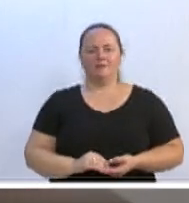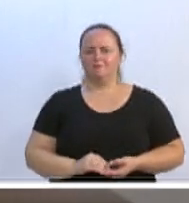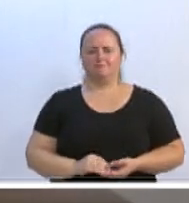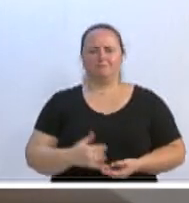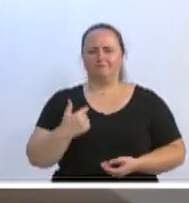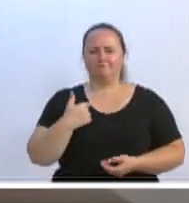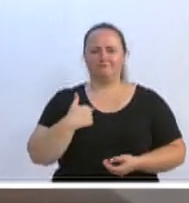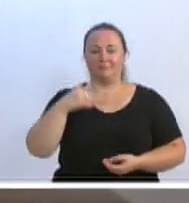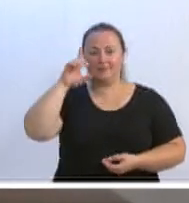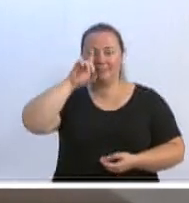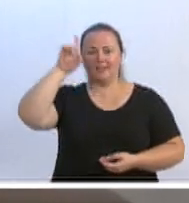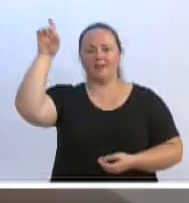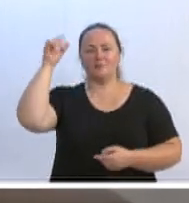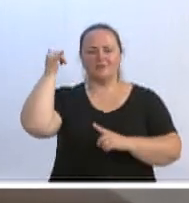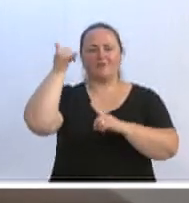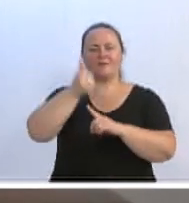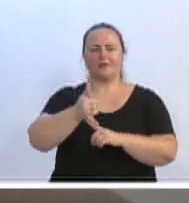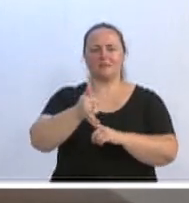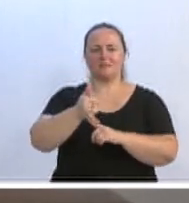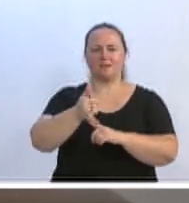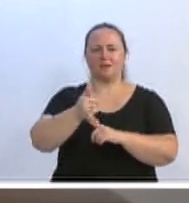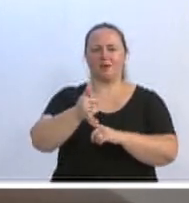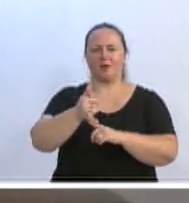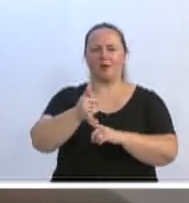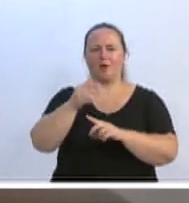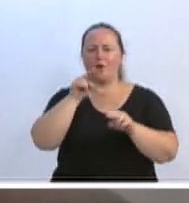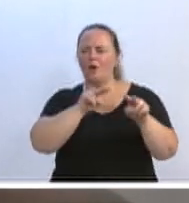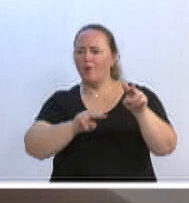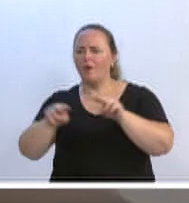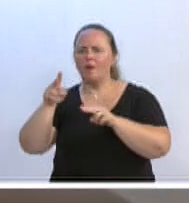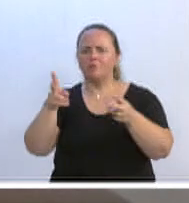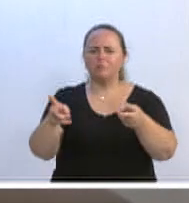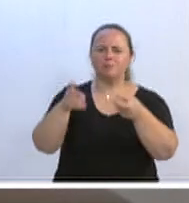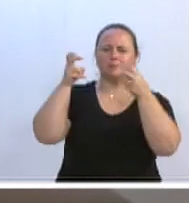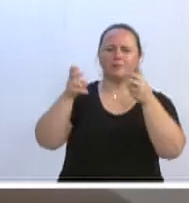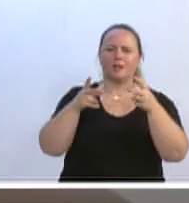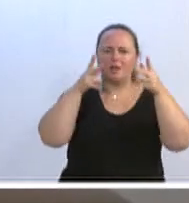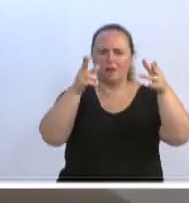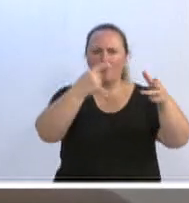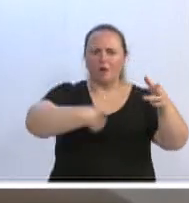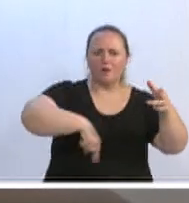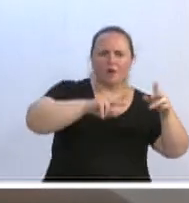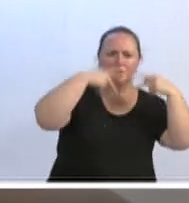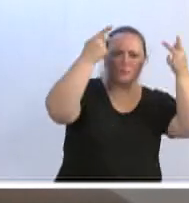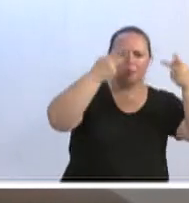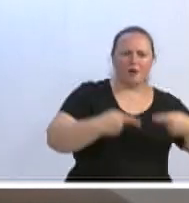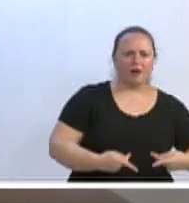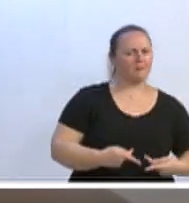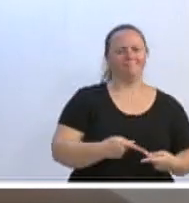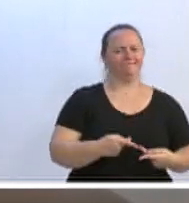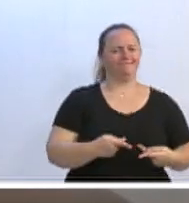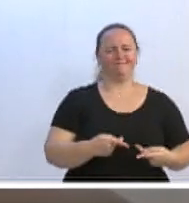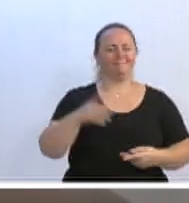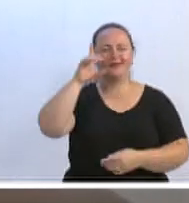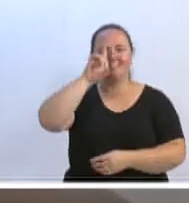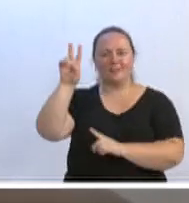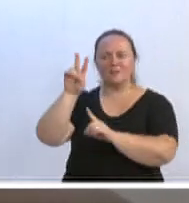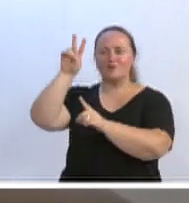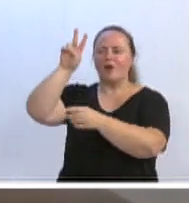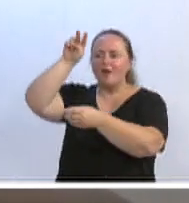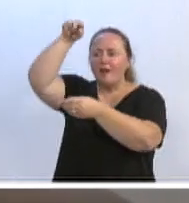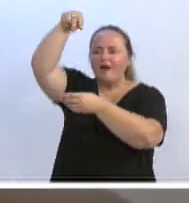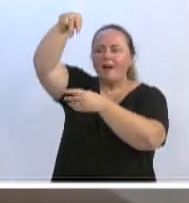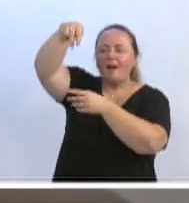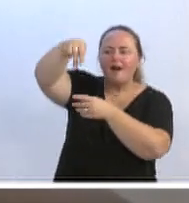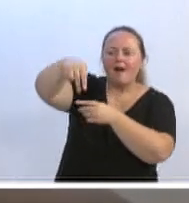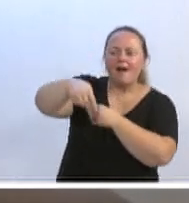não olho para a aparência, mas eu olho para o coração. O Senhor, quando fala de Davi, ele diz assim: achei a Davi,